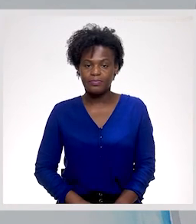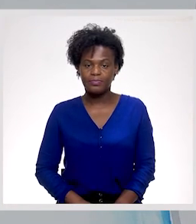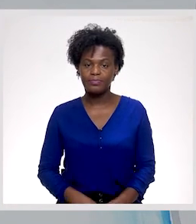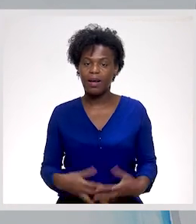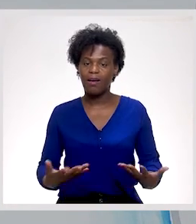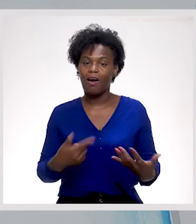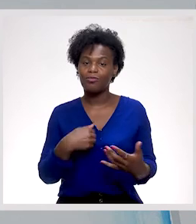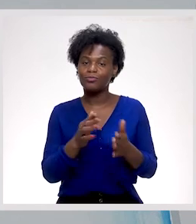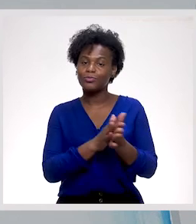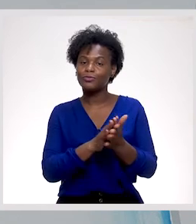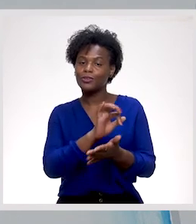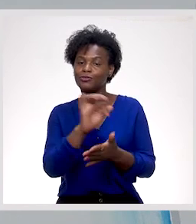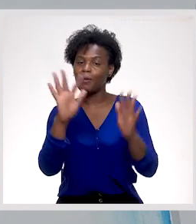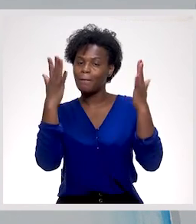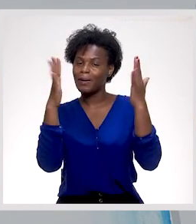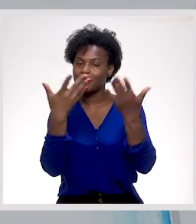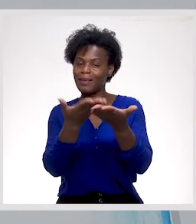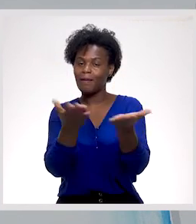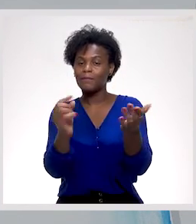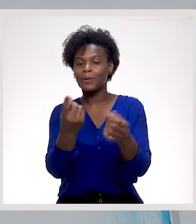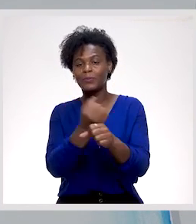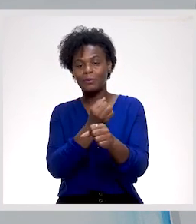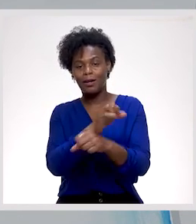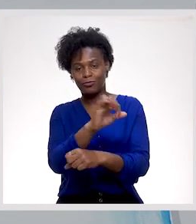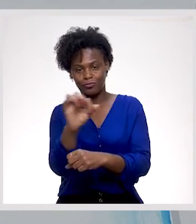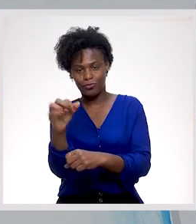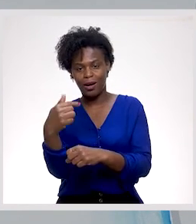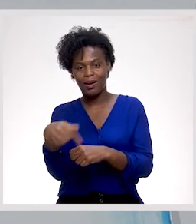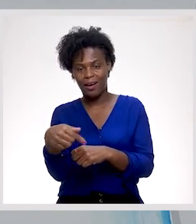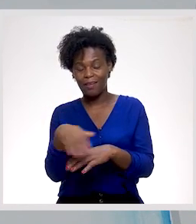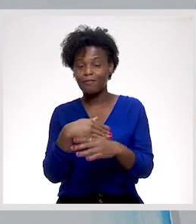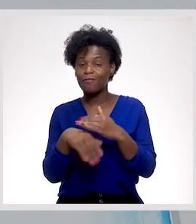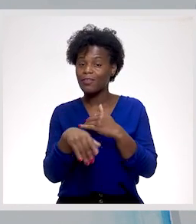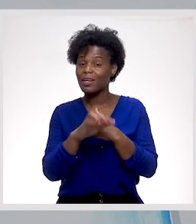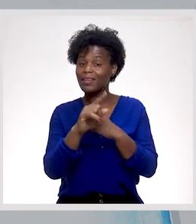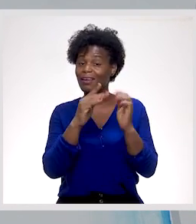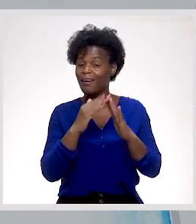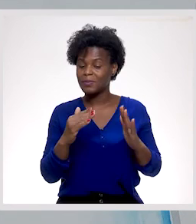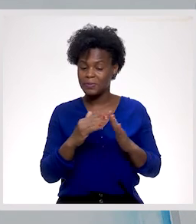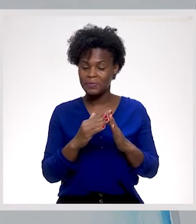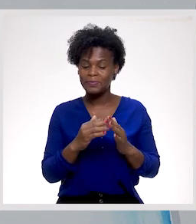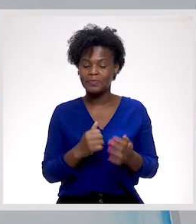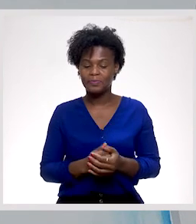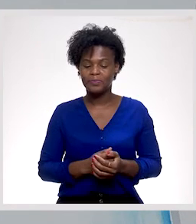Aproveito para dar os parabéns pelos trabalhos que têm vindo a ser realizados em casa.